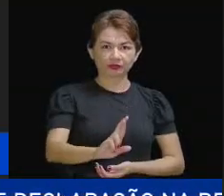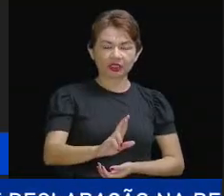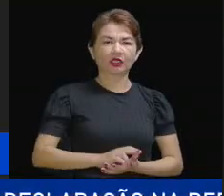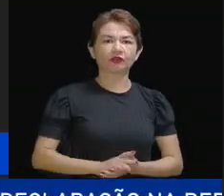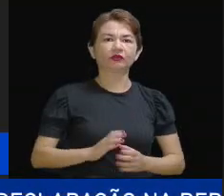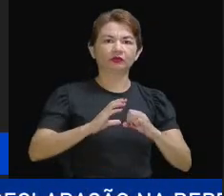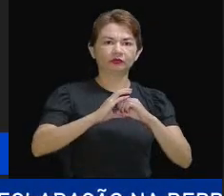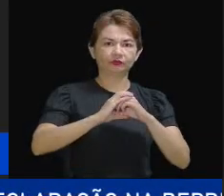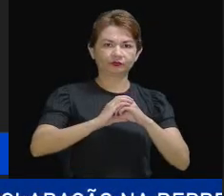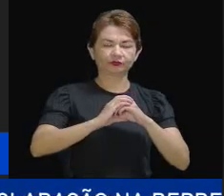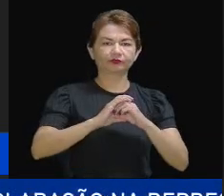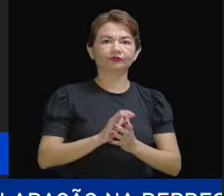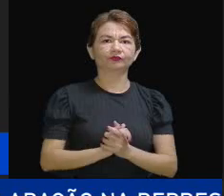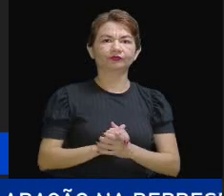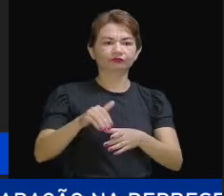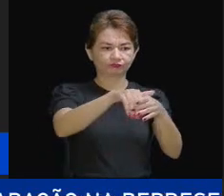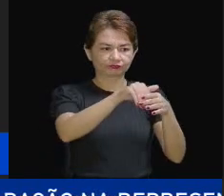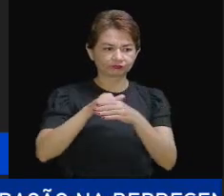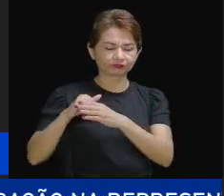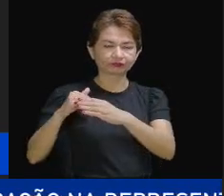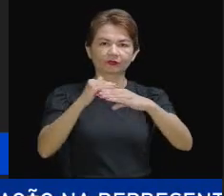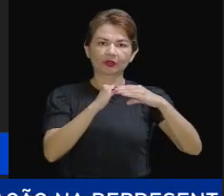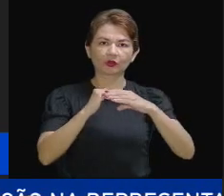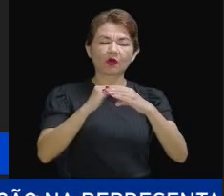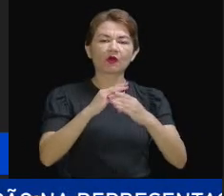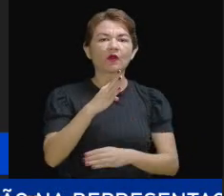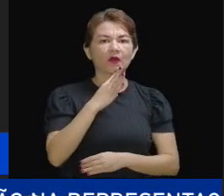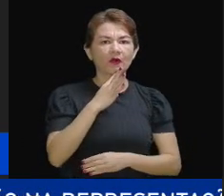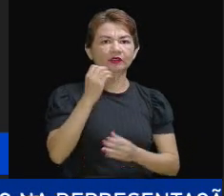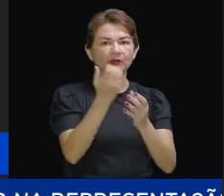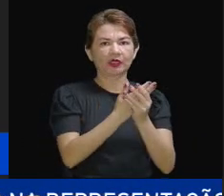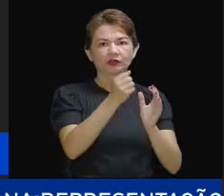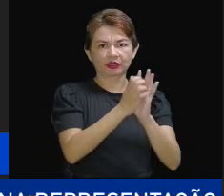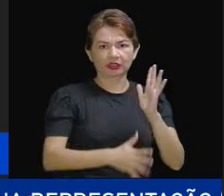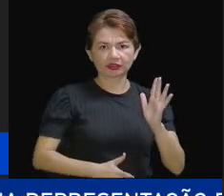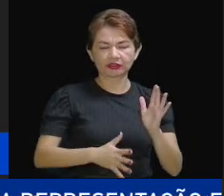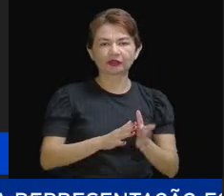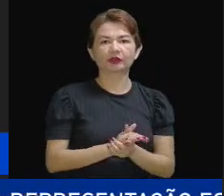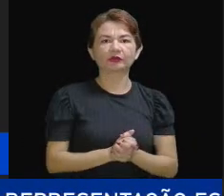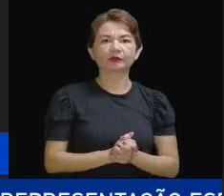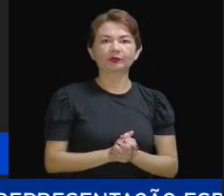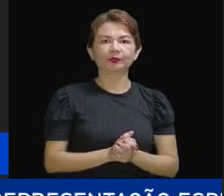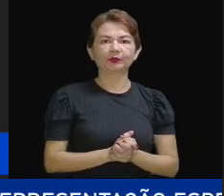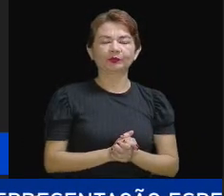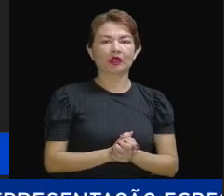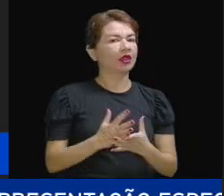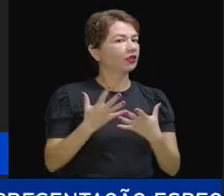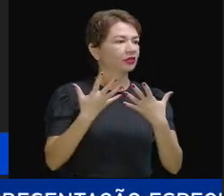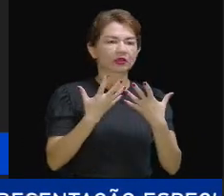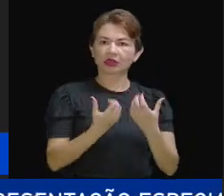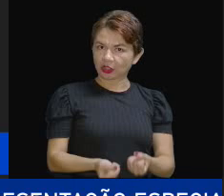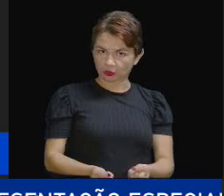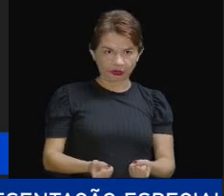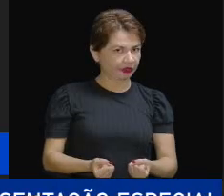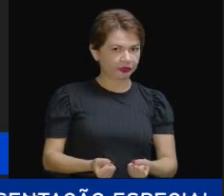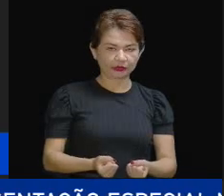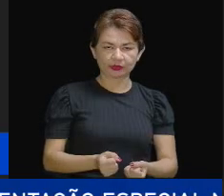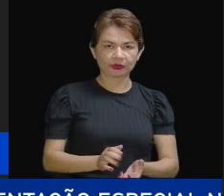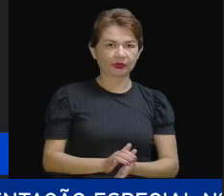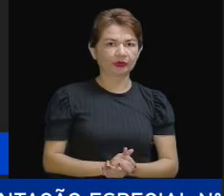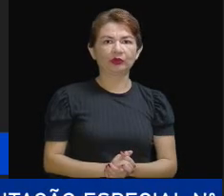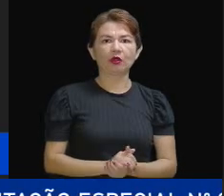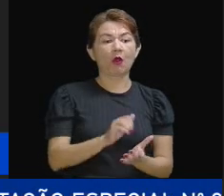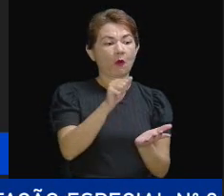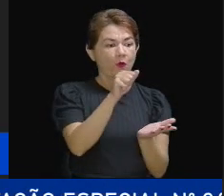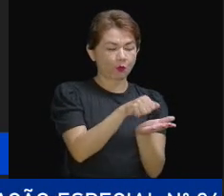Tribunal Regional Eleitoral do Amapá, à unanimidade, conheceu dos embargos e os rejeitou com imposição